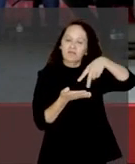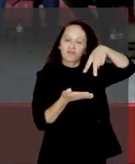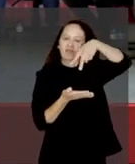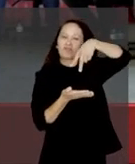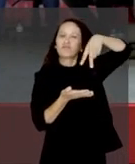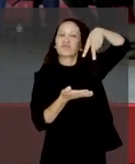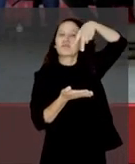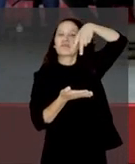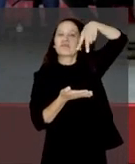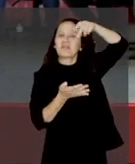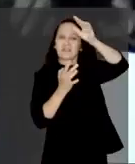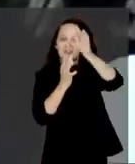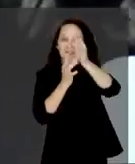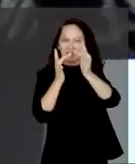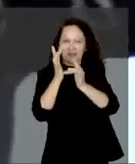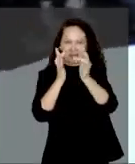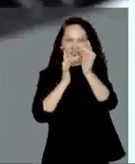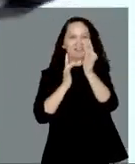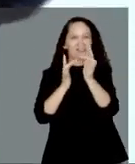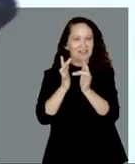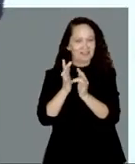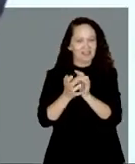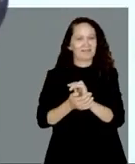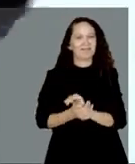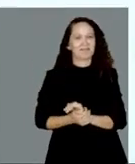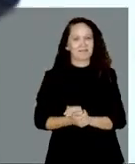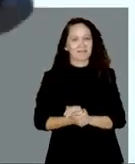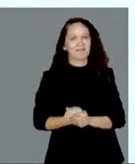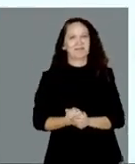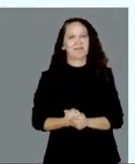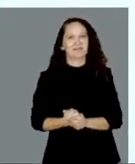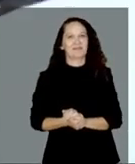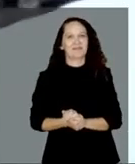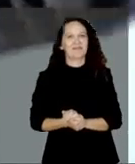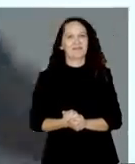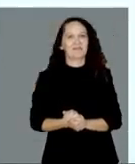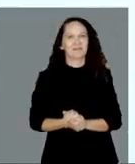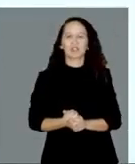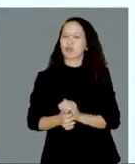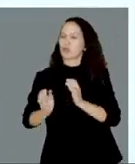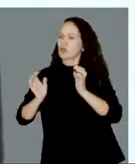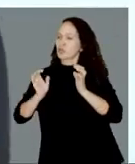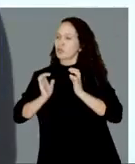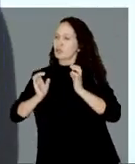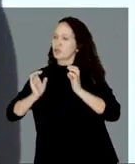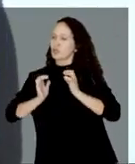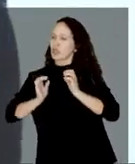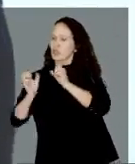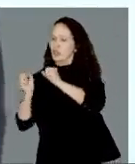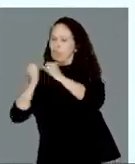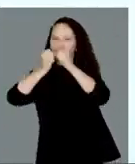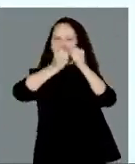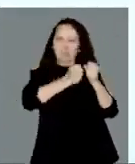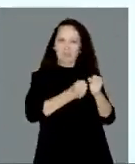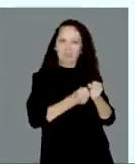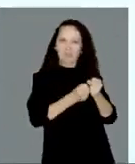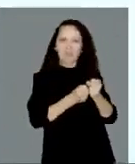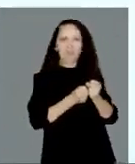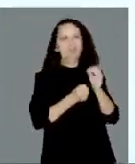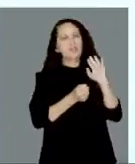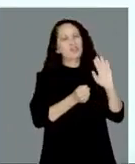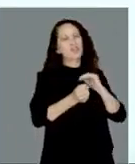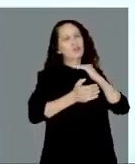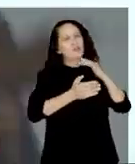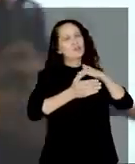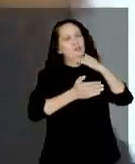não é a cruz. Olha que loucura. Os religiosos poderosos entregaram Jesus. O Estado